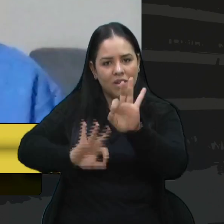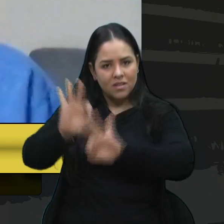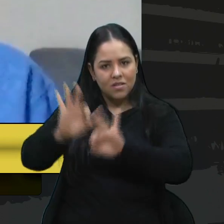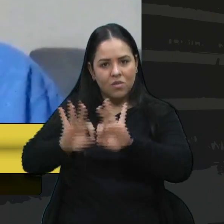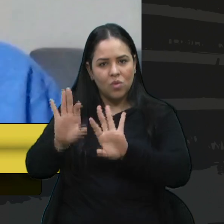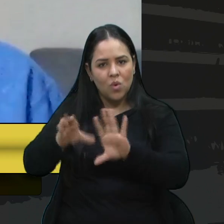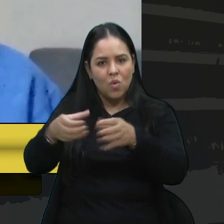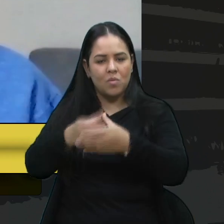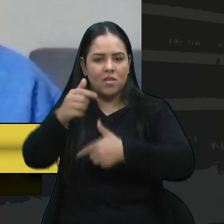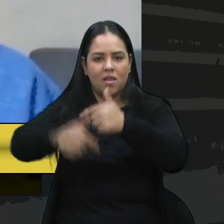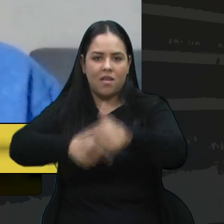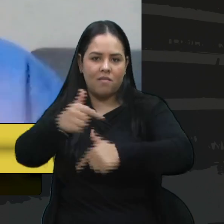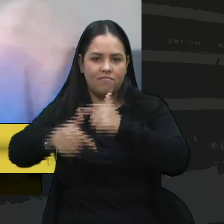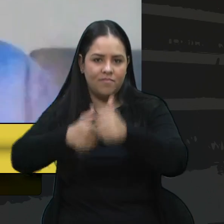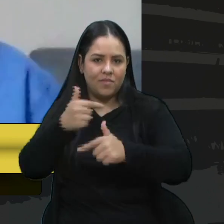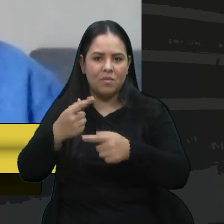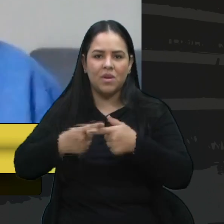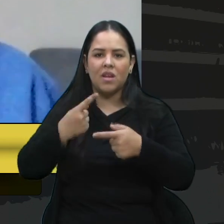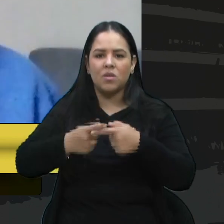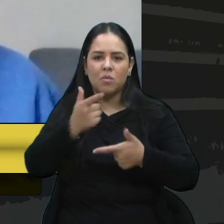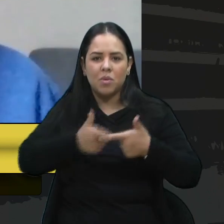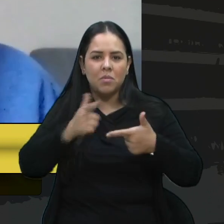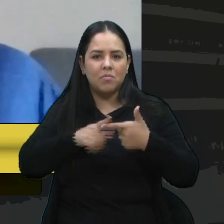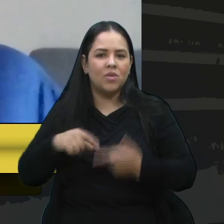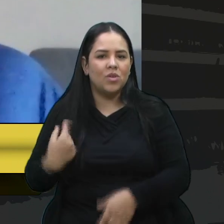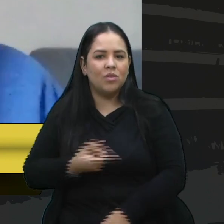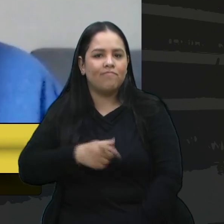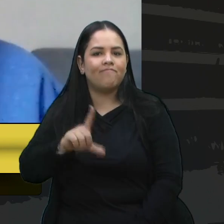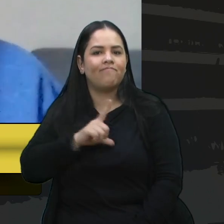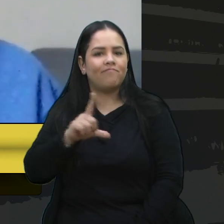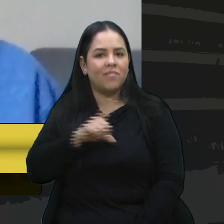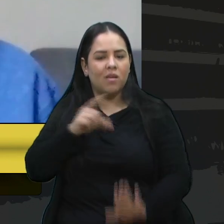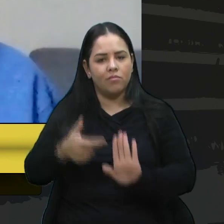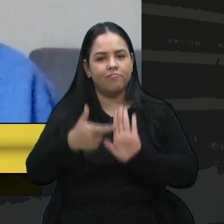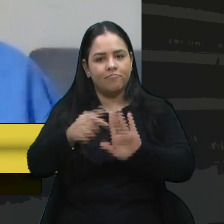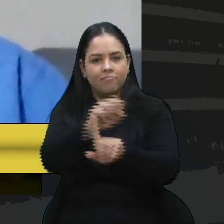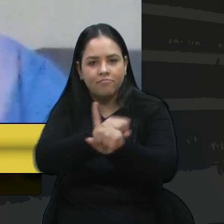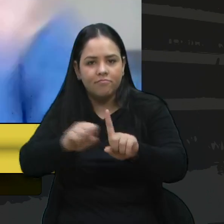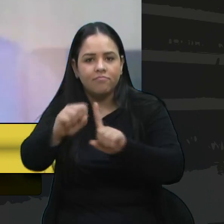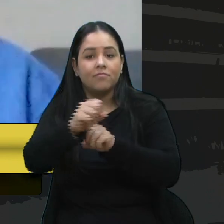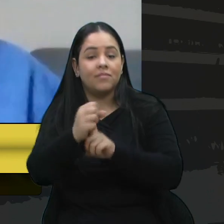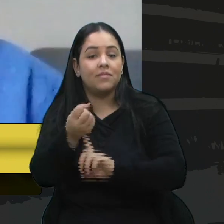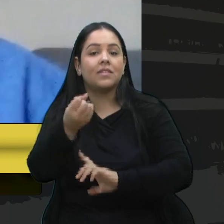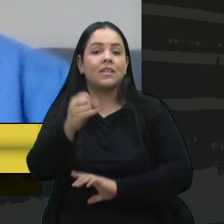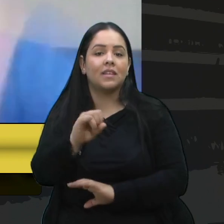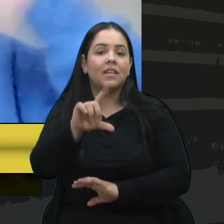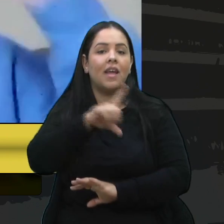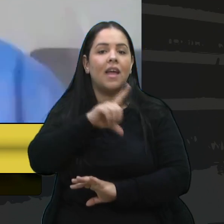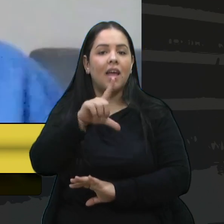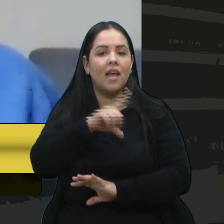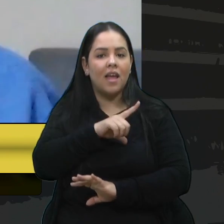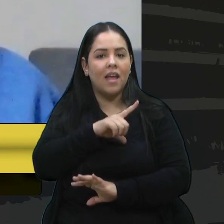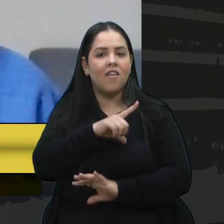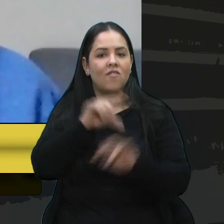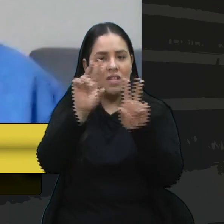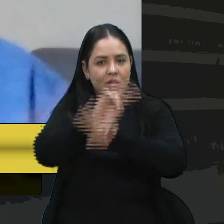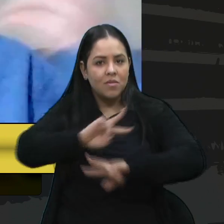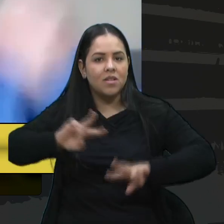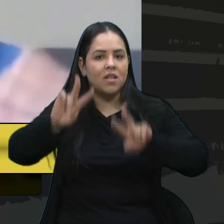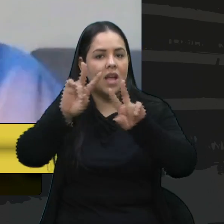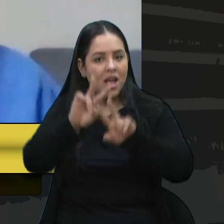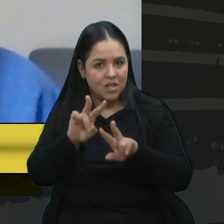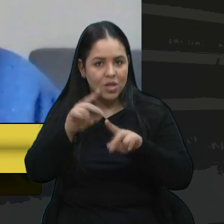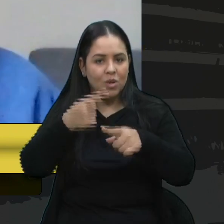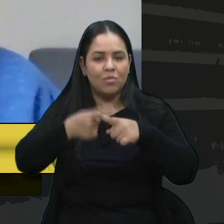Os problemas e as contradições que nós temos impostas na nossa sociedade se deram visibilidade